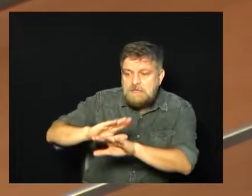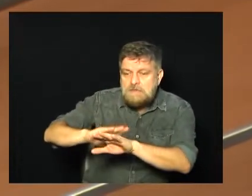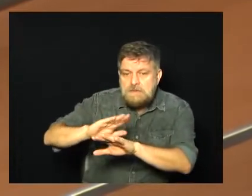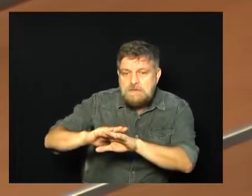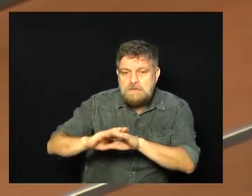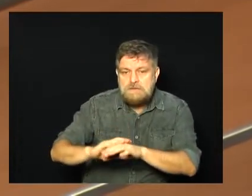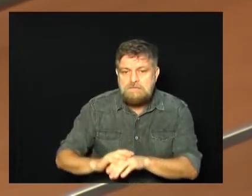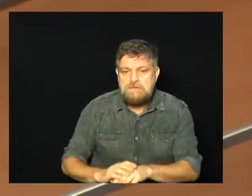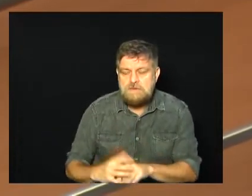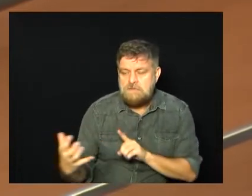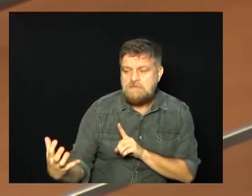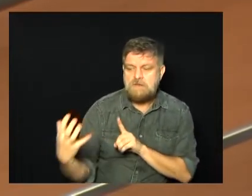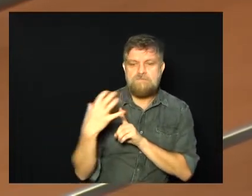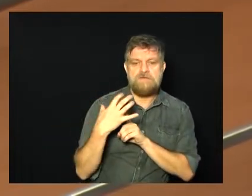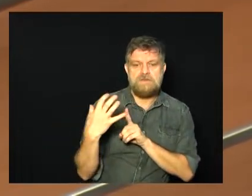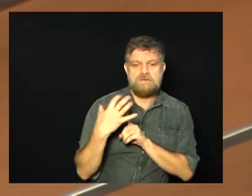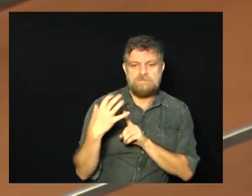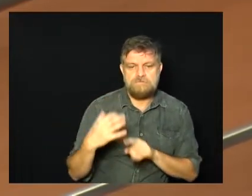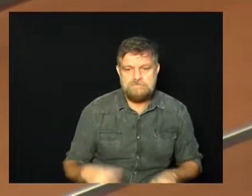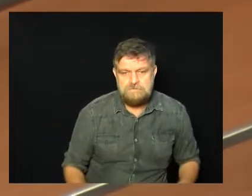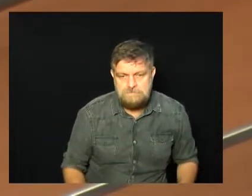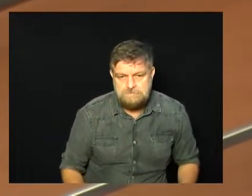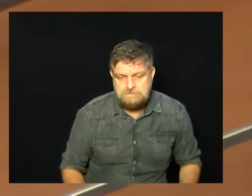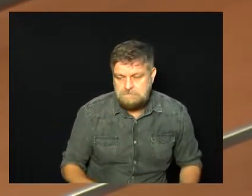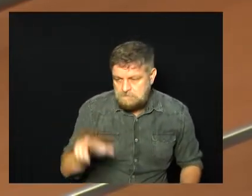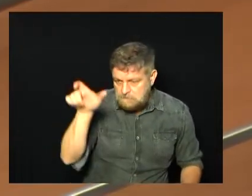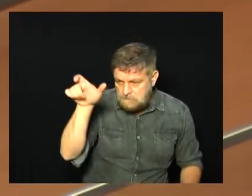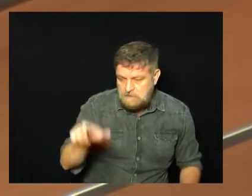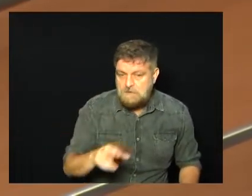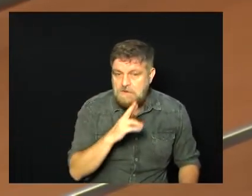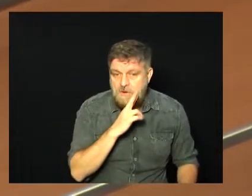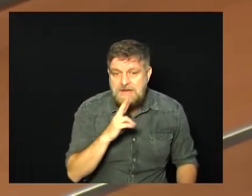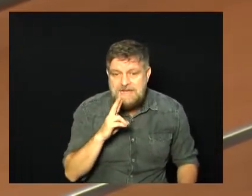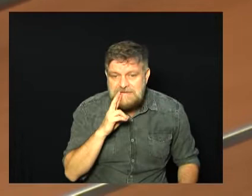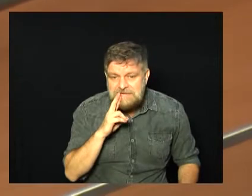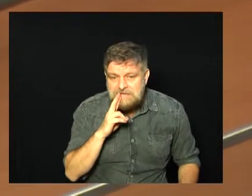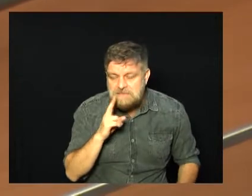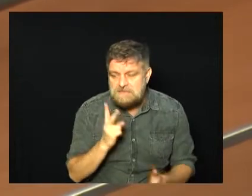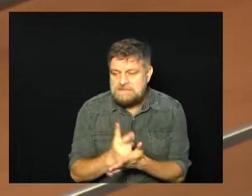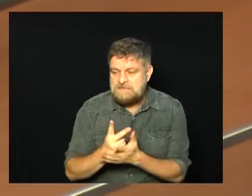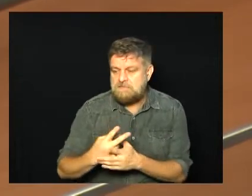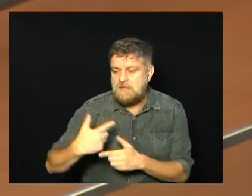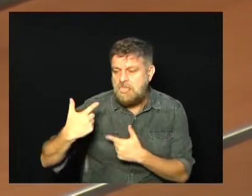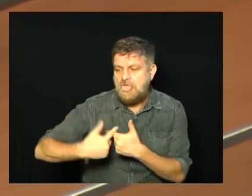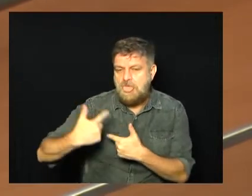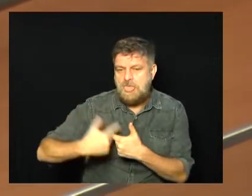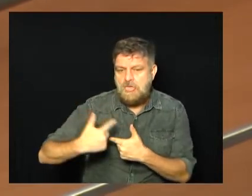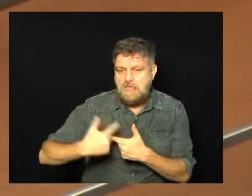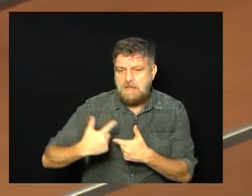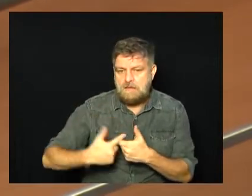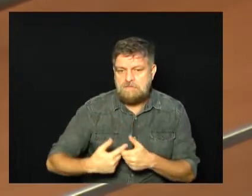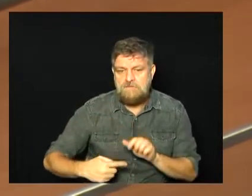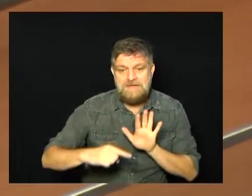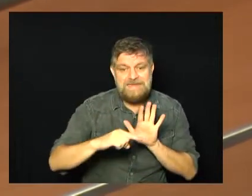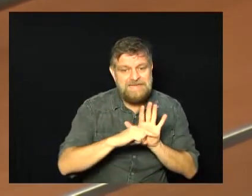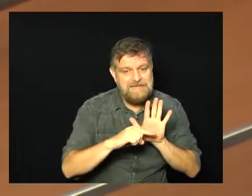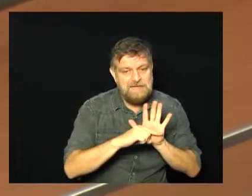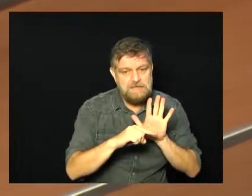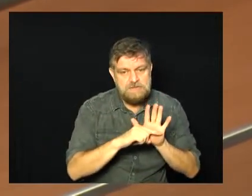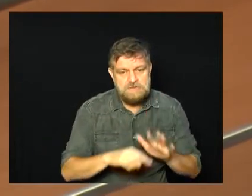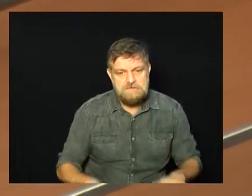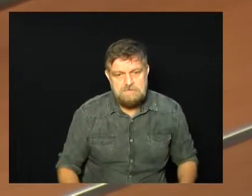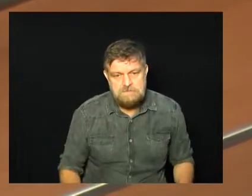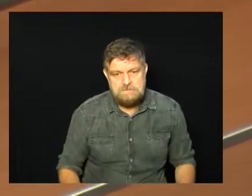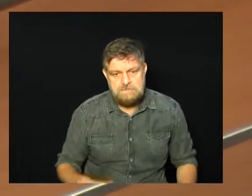da gente, foi em cima do restaurante, a senhora falou sempre em cima do restaurante, foi super negativa a história. Eu queria cortar então, seu